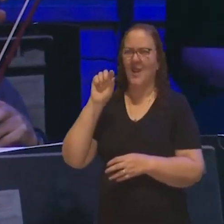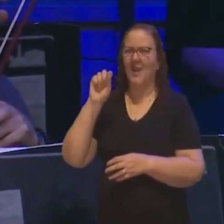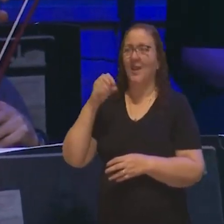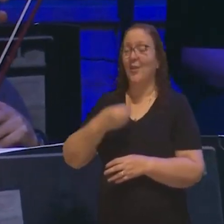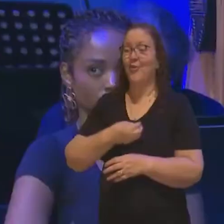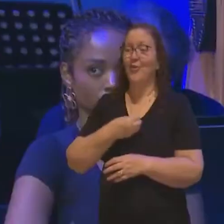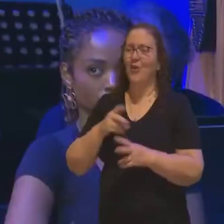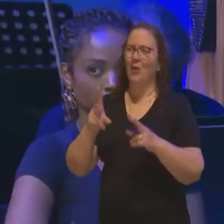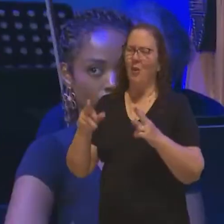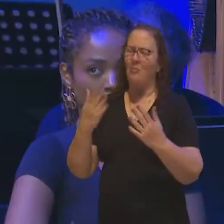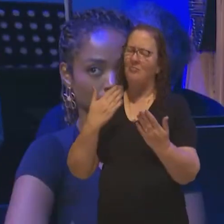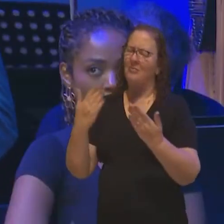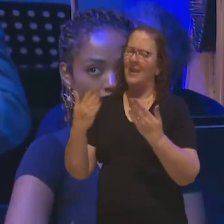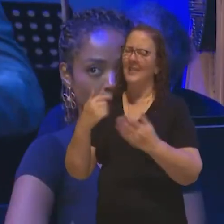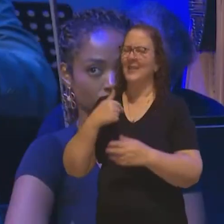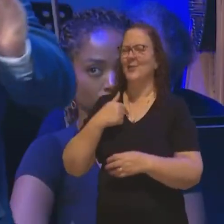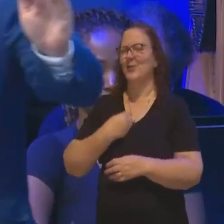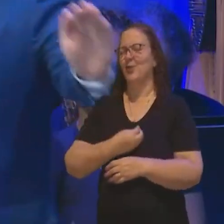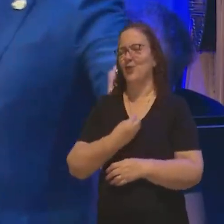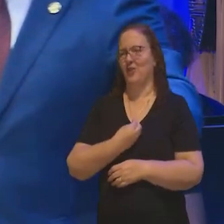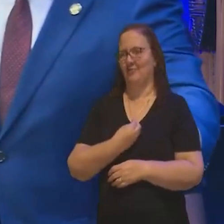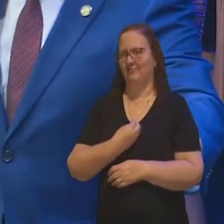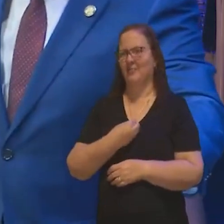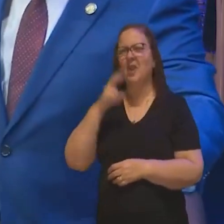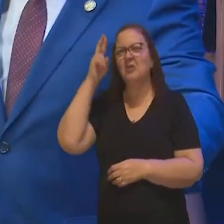viveu. Qual foi a história? Jesus tinha